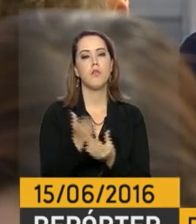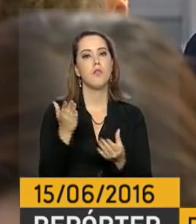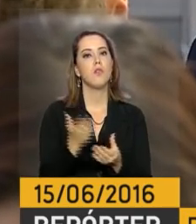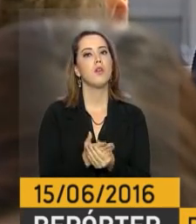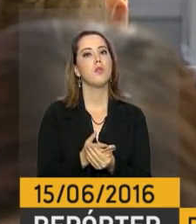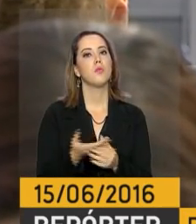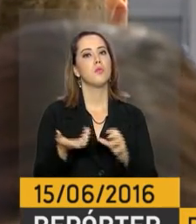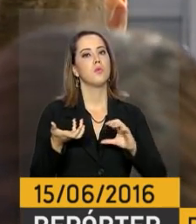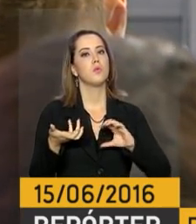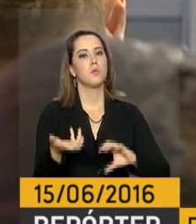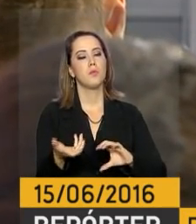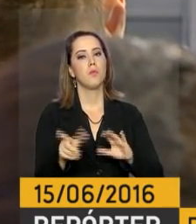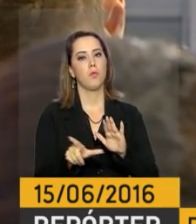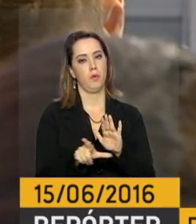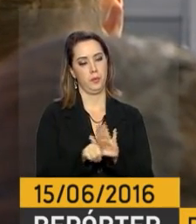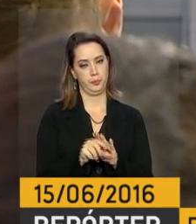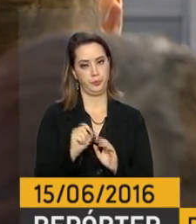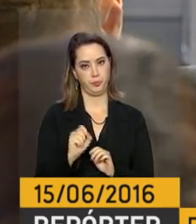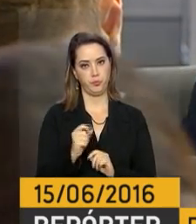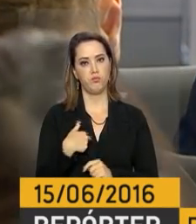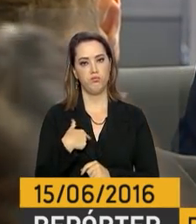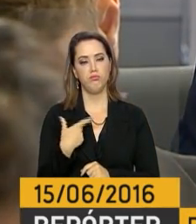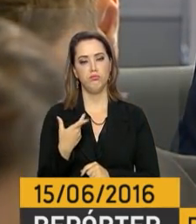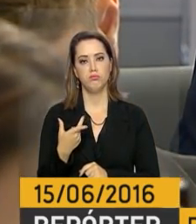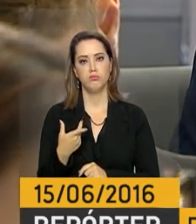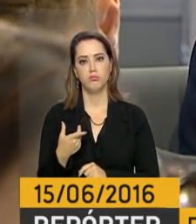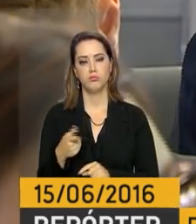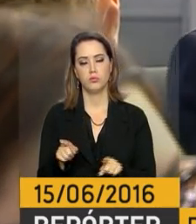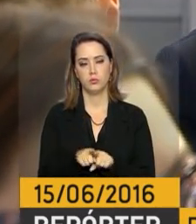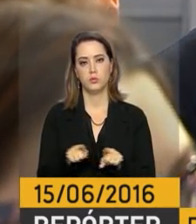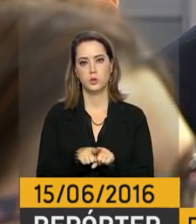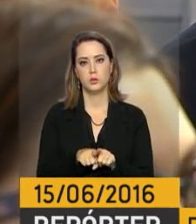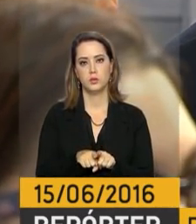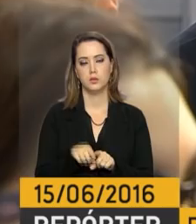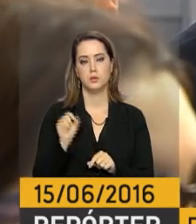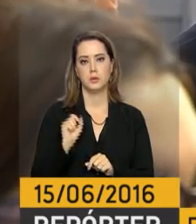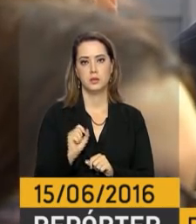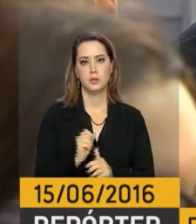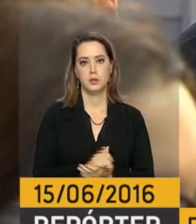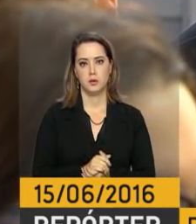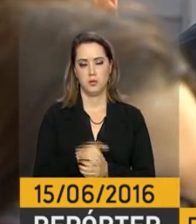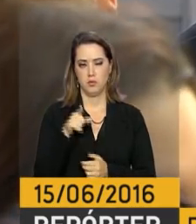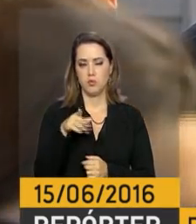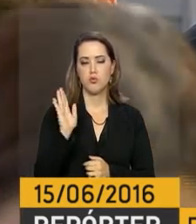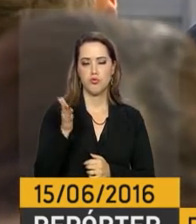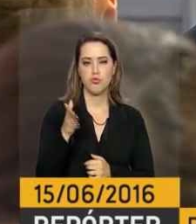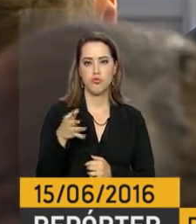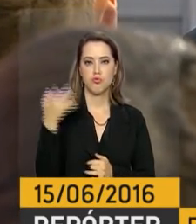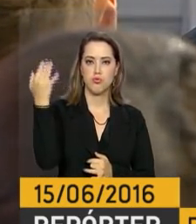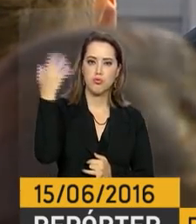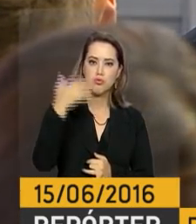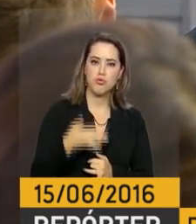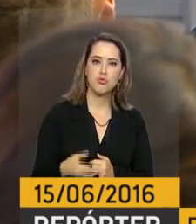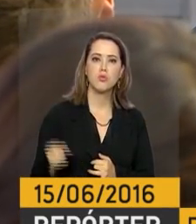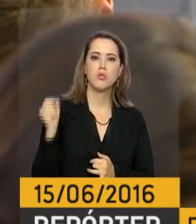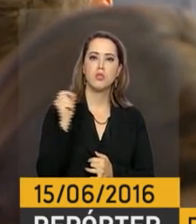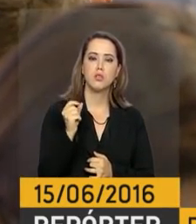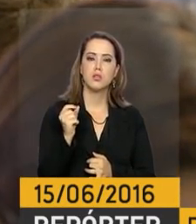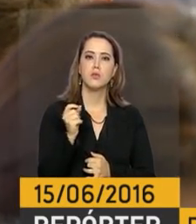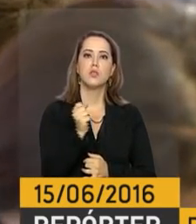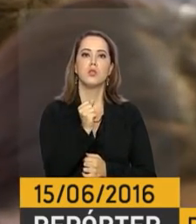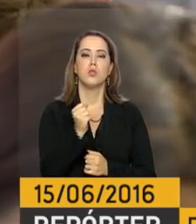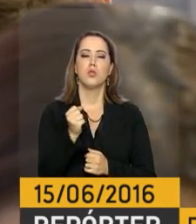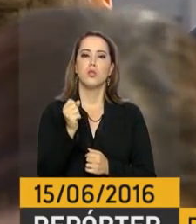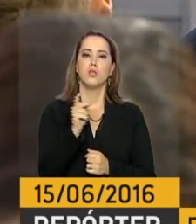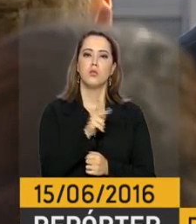Só para deixar claro, tá? Eh, eu queria entender também eh o senhor já eh começou explicando mais ou menos que os gastos com a previdência não